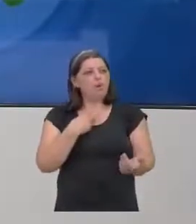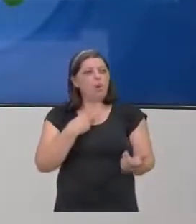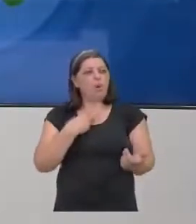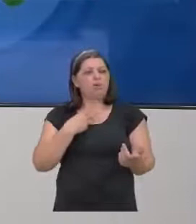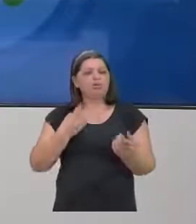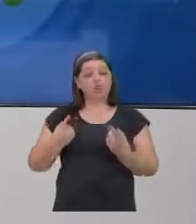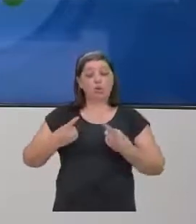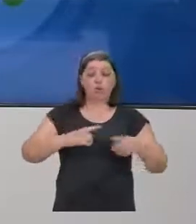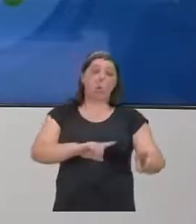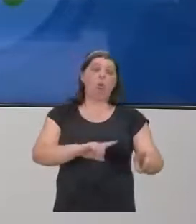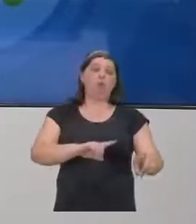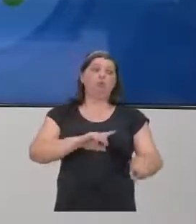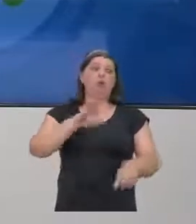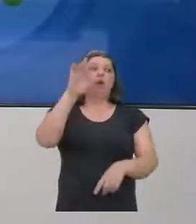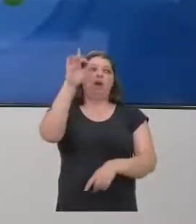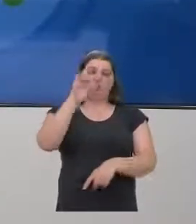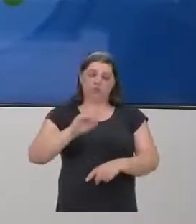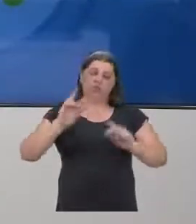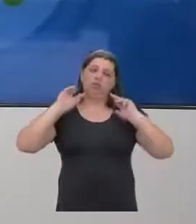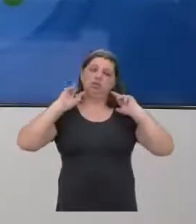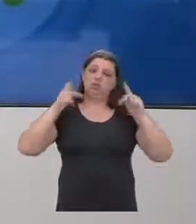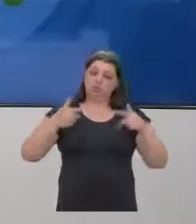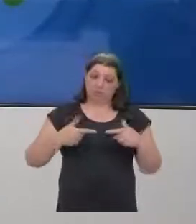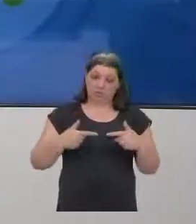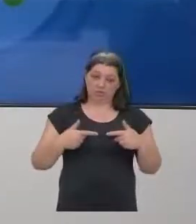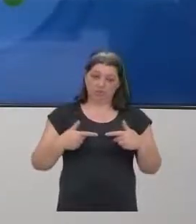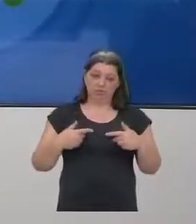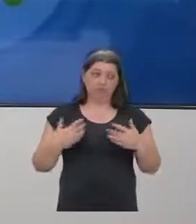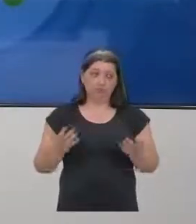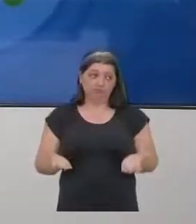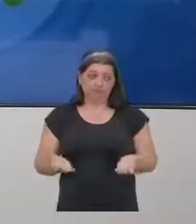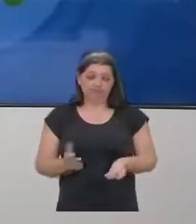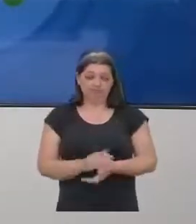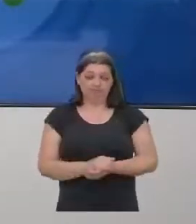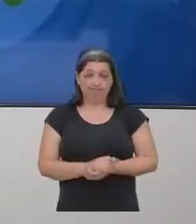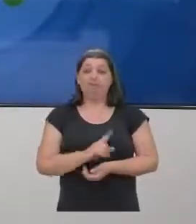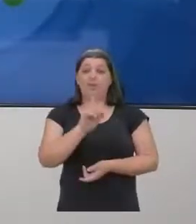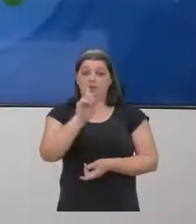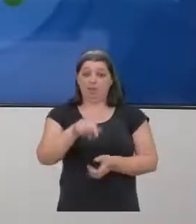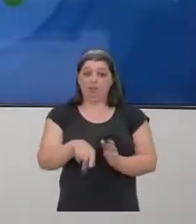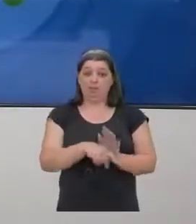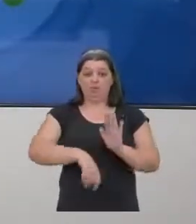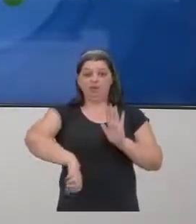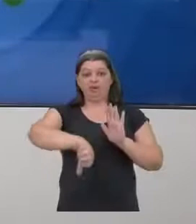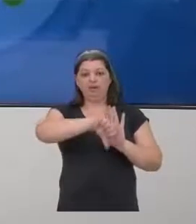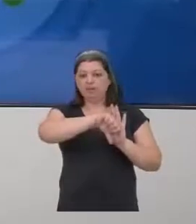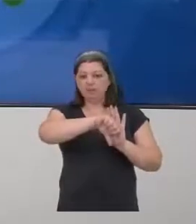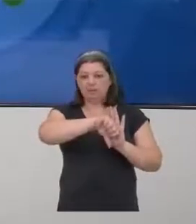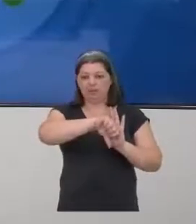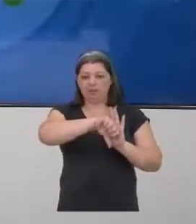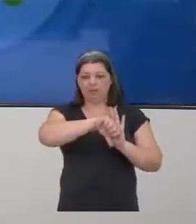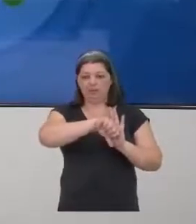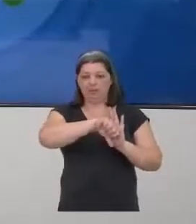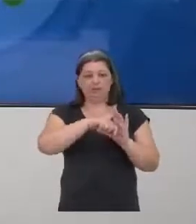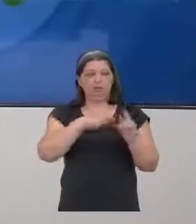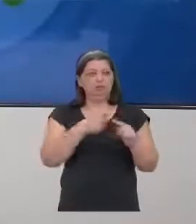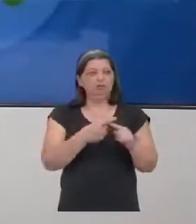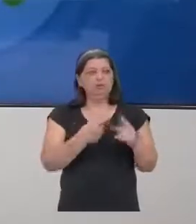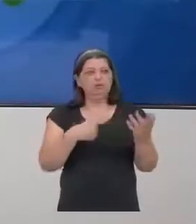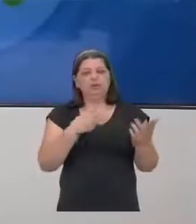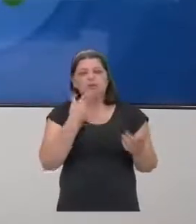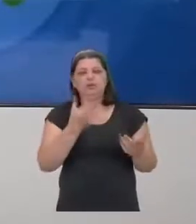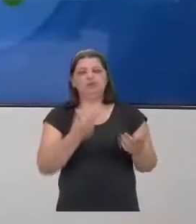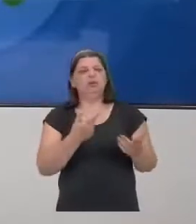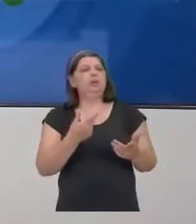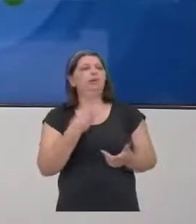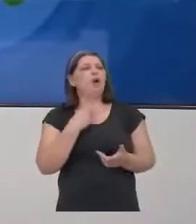humanos. Gente, ir contra os direitos humanos é crime. Então ninguém está cerceando o direito, porque você não